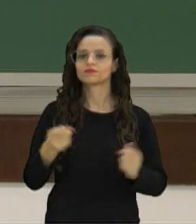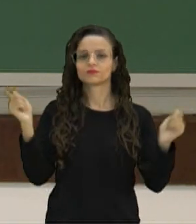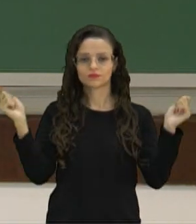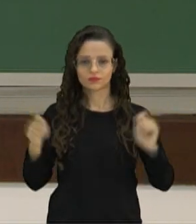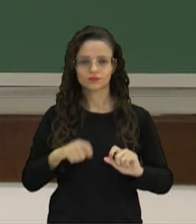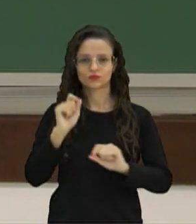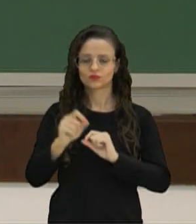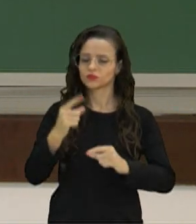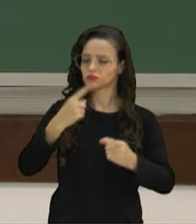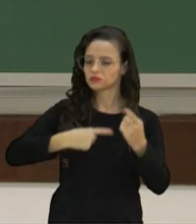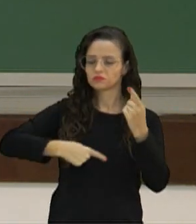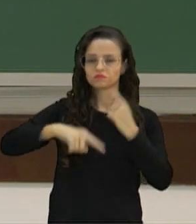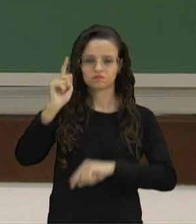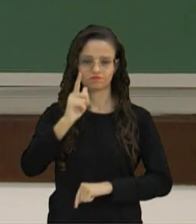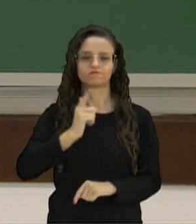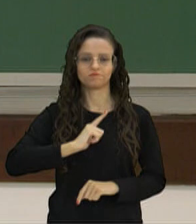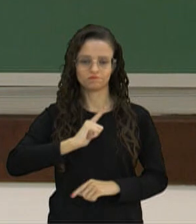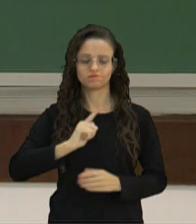potencial revolucionário.